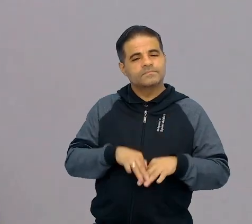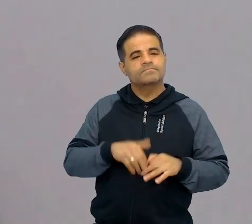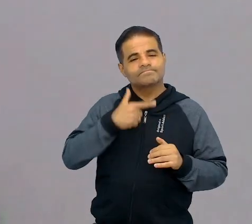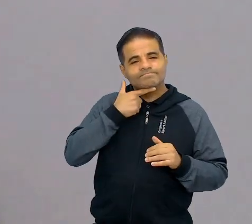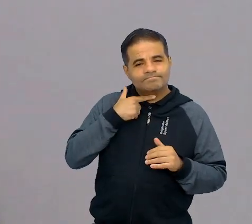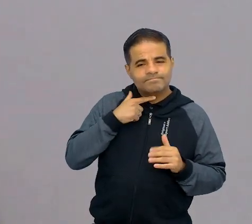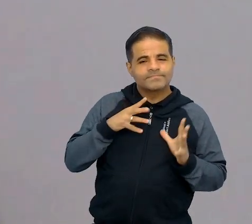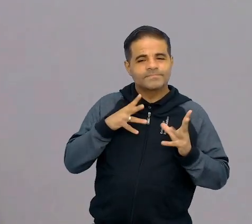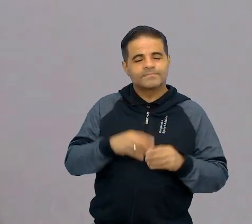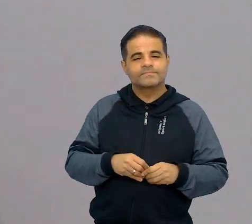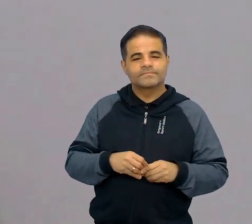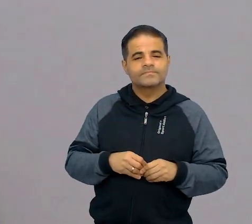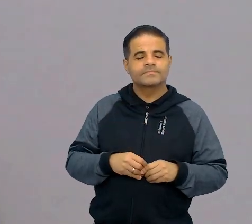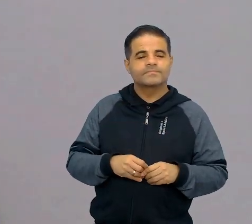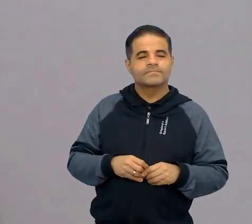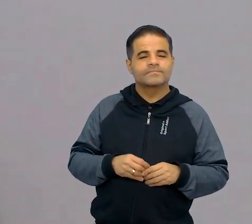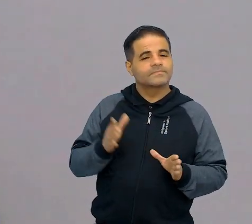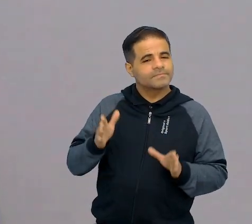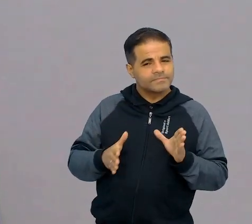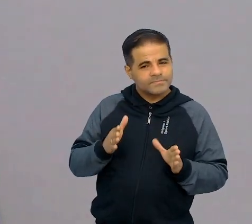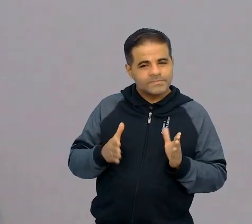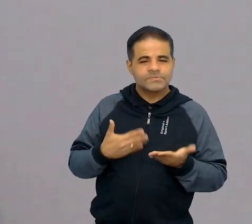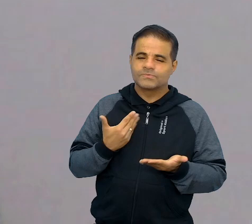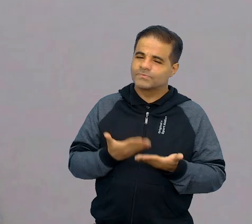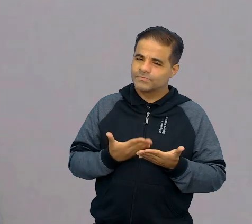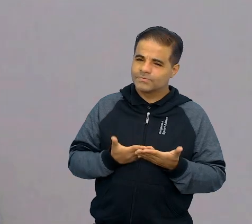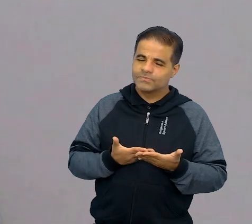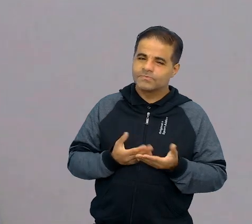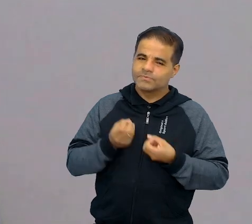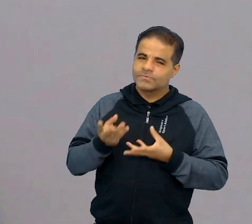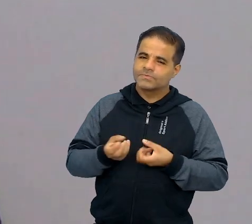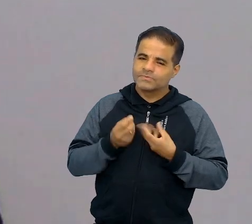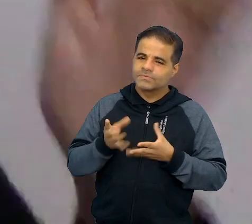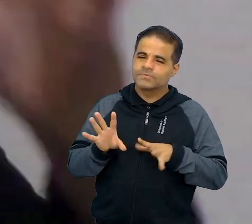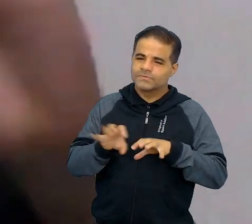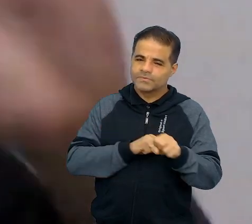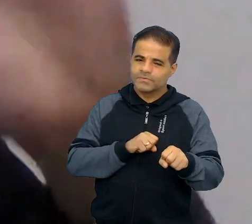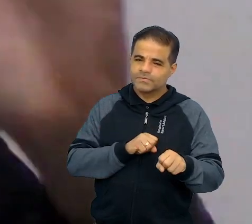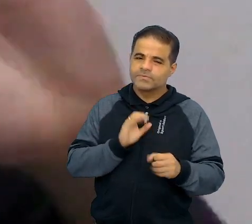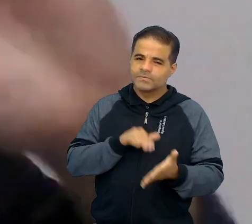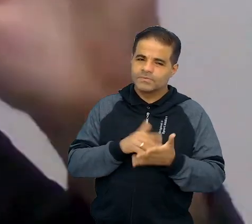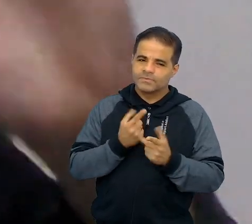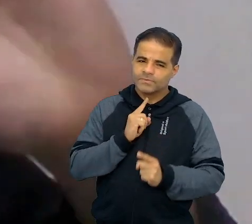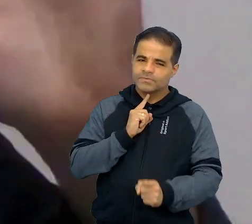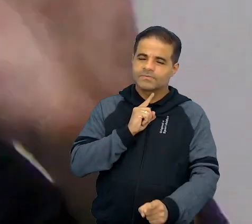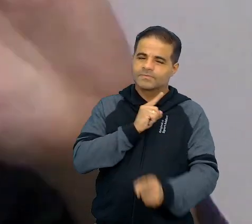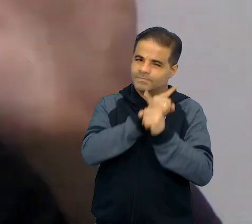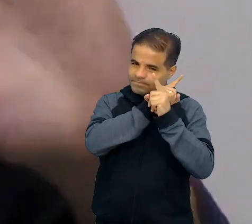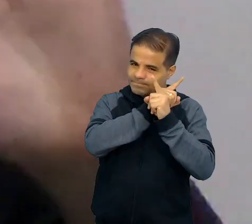desejando um excelente momento de estudo e formação, e até uma